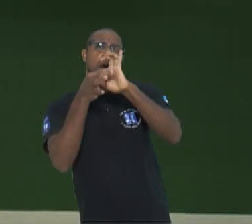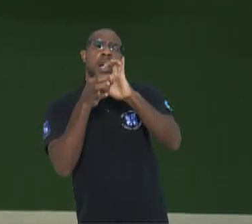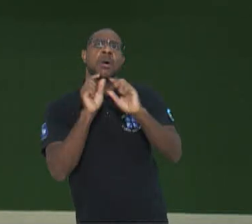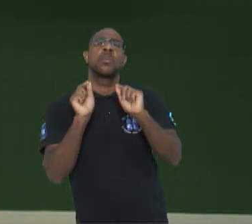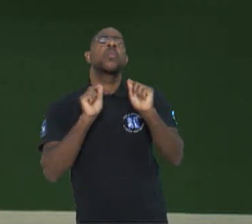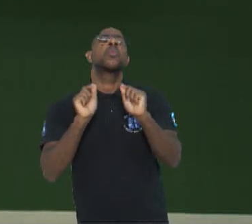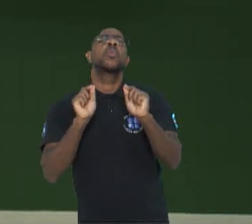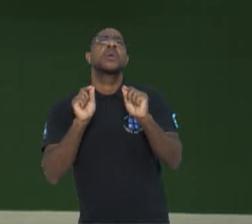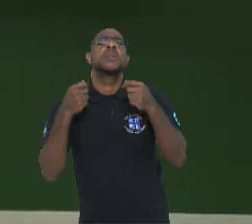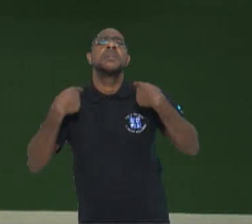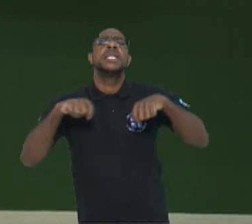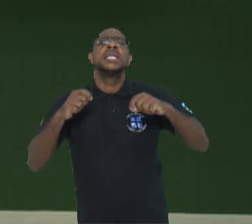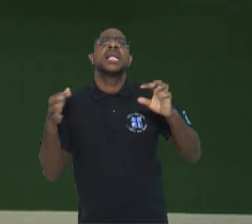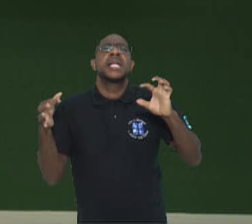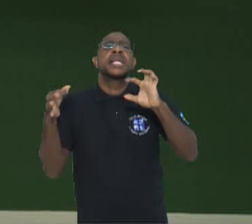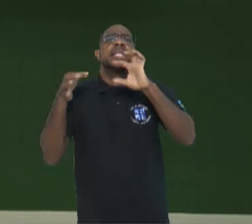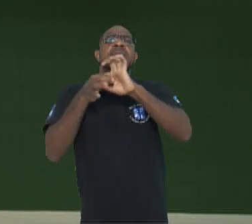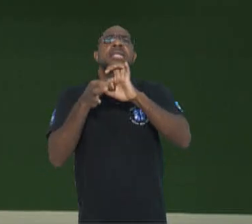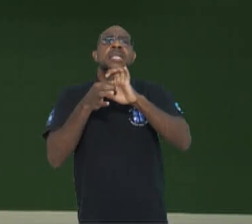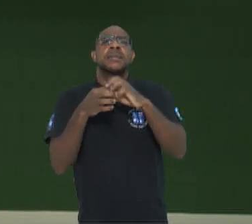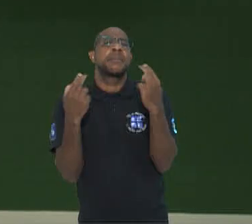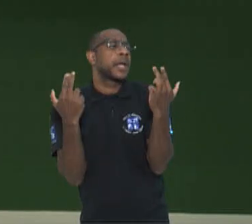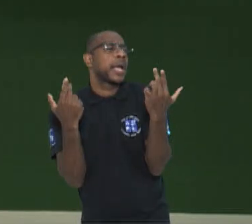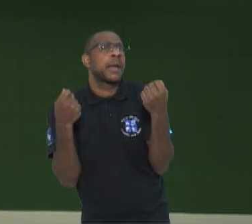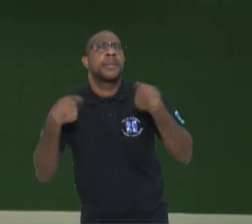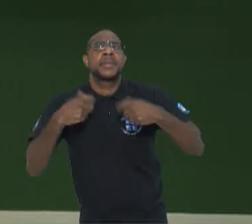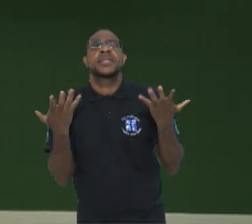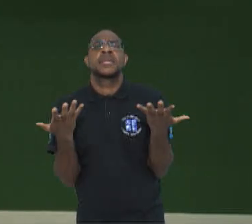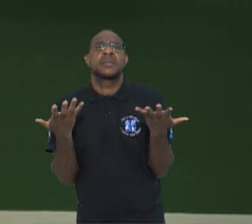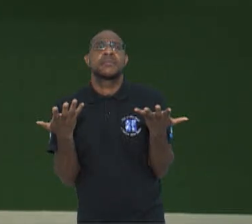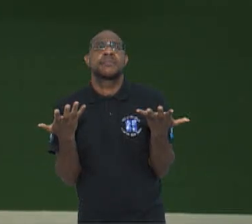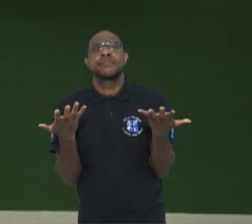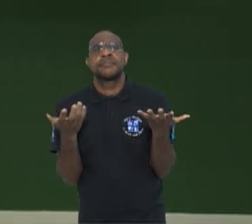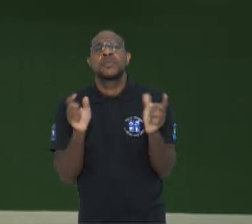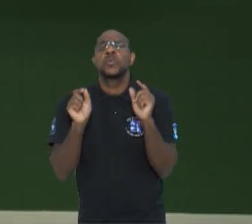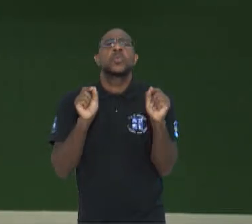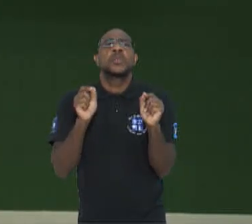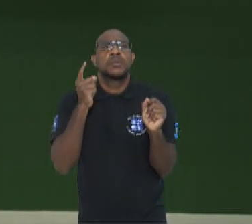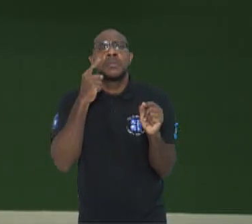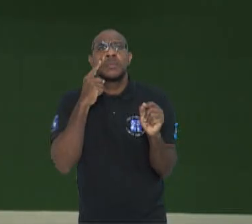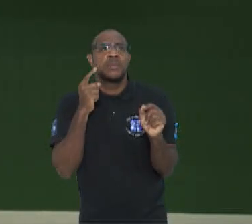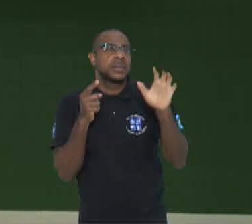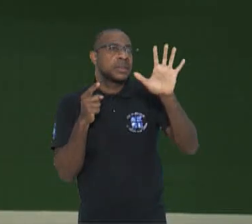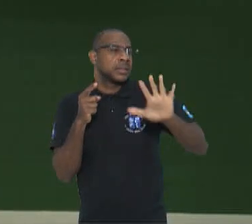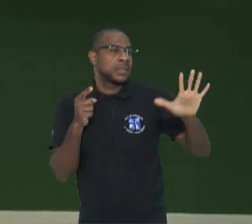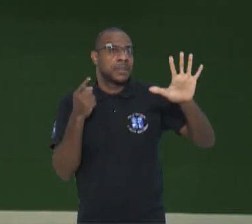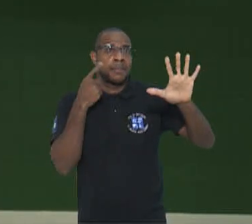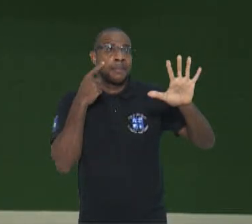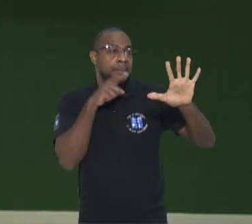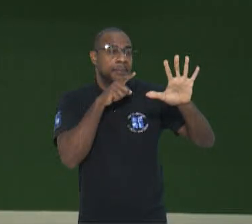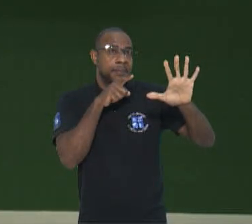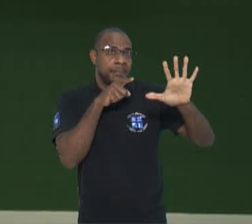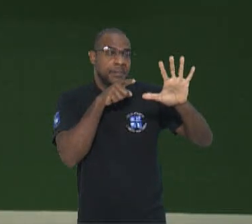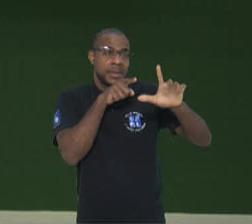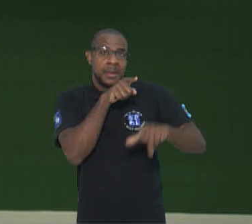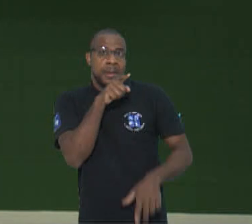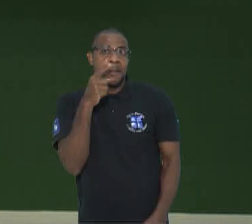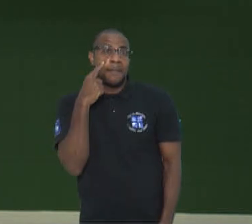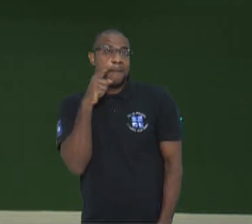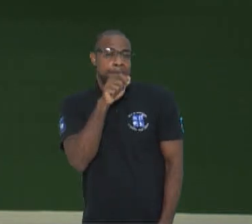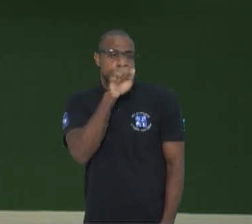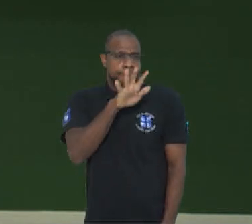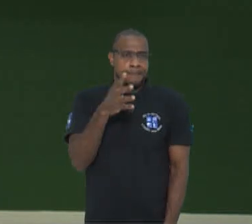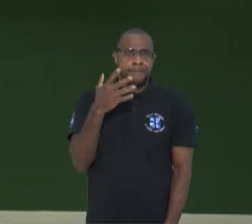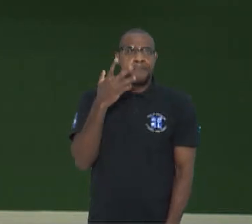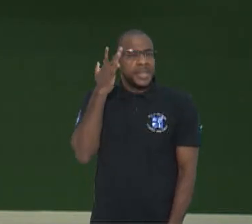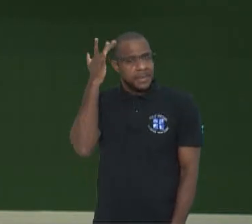disse que precisa ter, essa ponte entre uma coisa e a outra, né? Então, eu vejo que tem pessoas, tem criança brincando aqui e